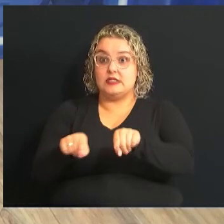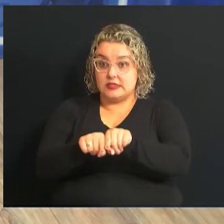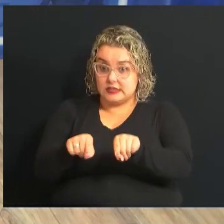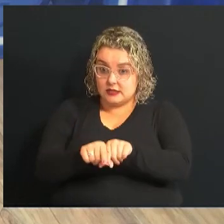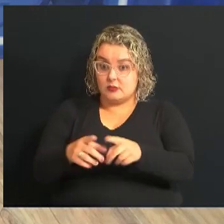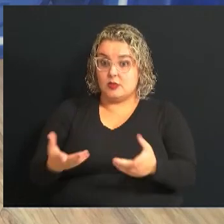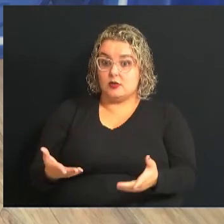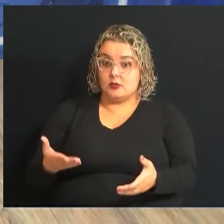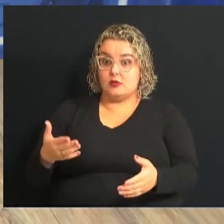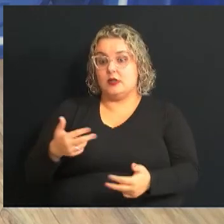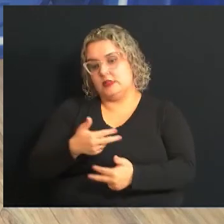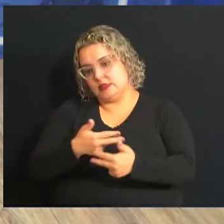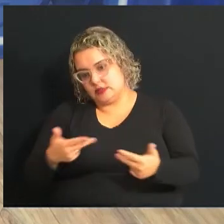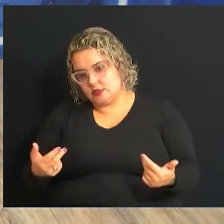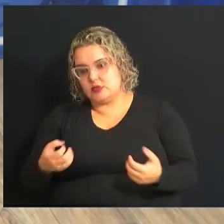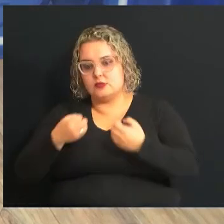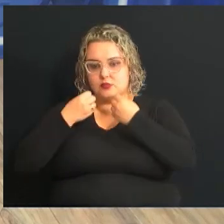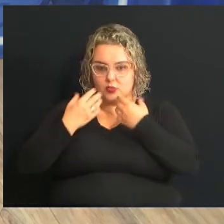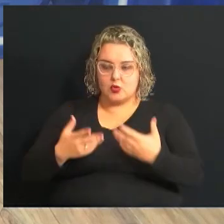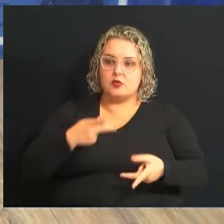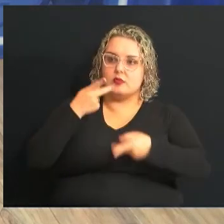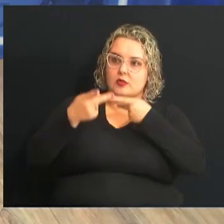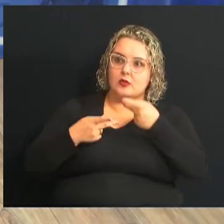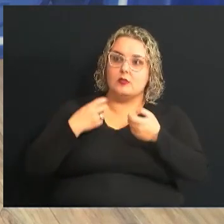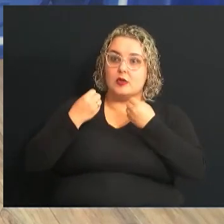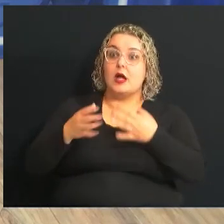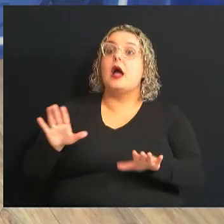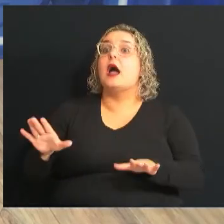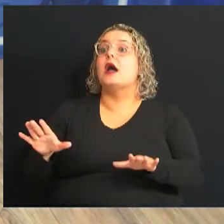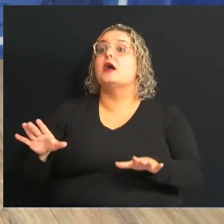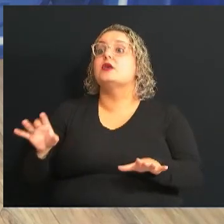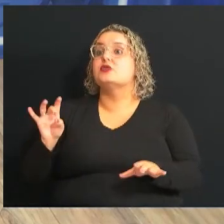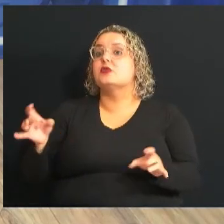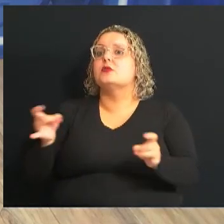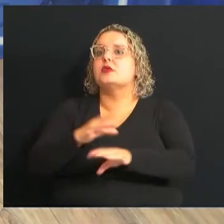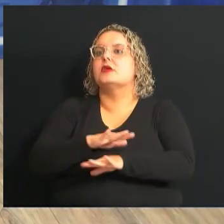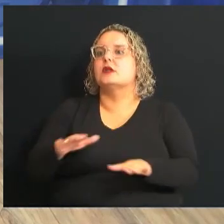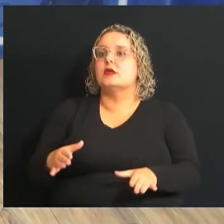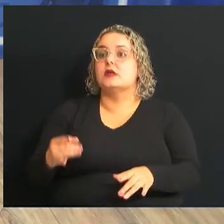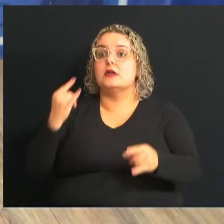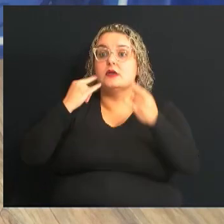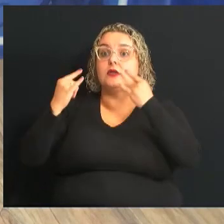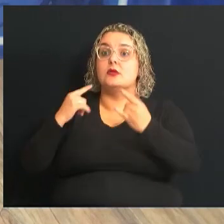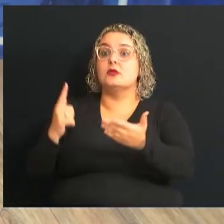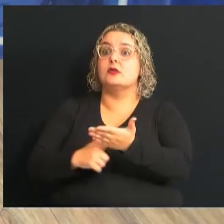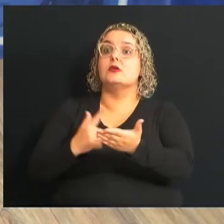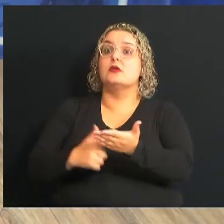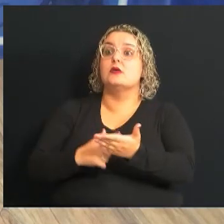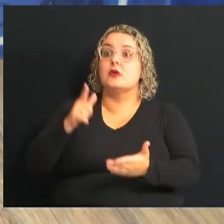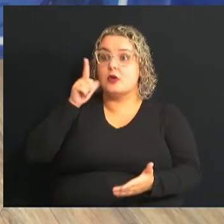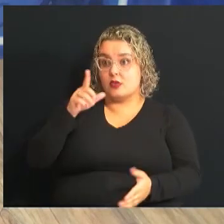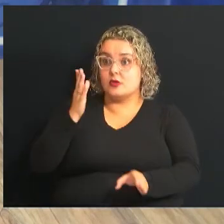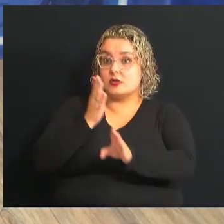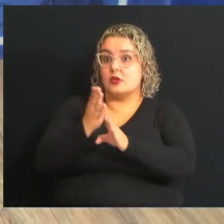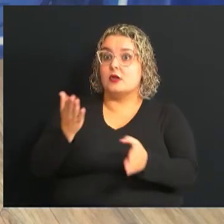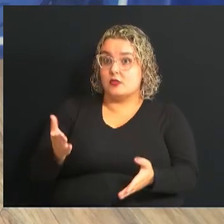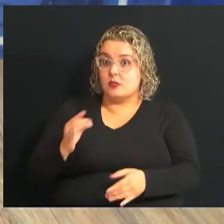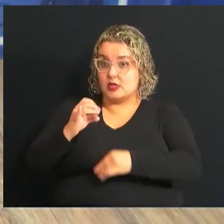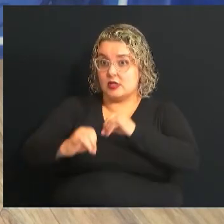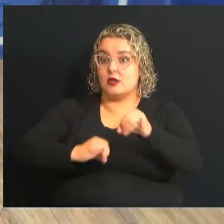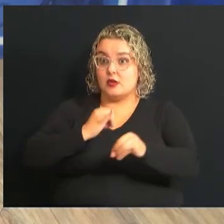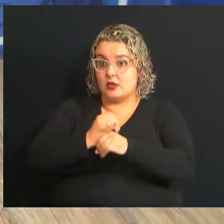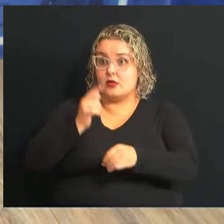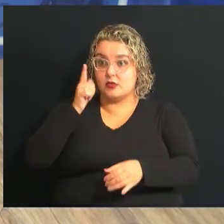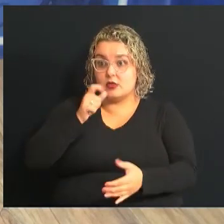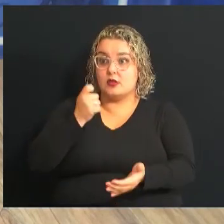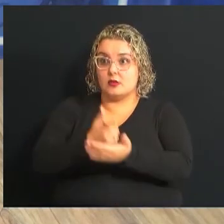boa que você relatou muito bem. Só para a gente poder encerrar, quem está interessada no seu livro, consegue encontrar pela internet? Consegue comprar?